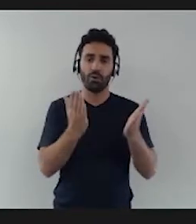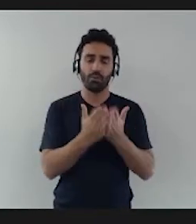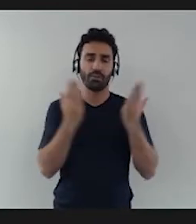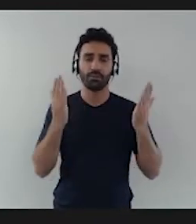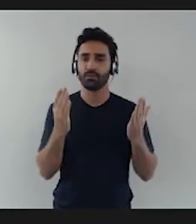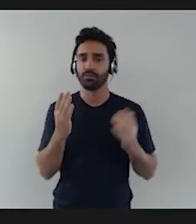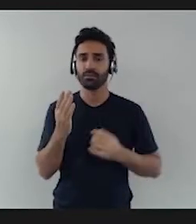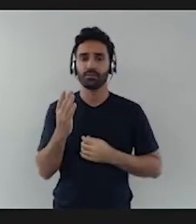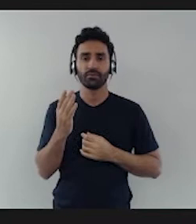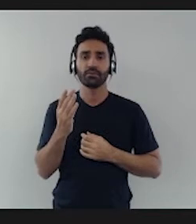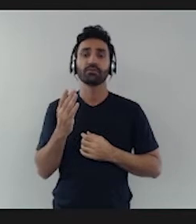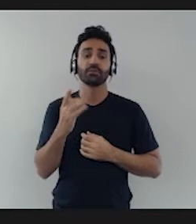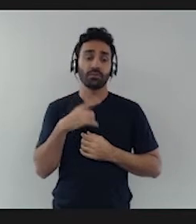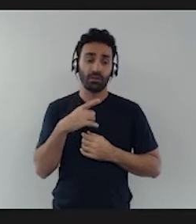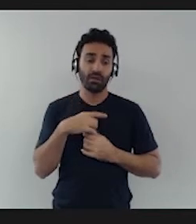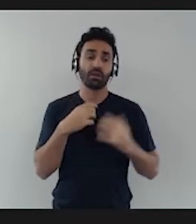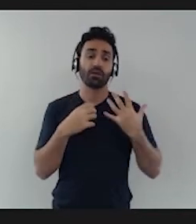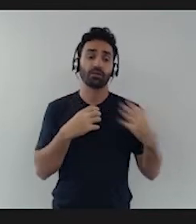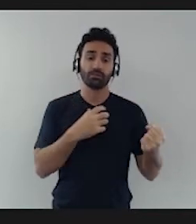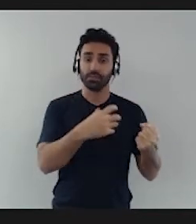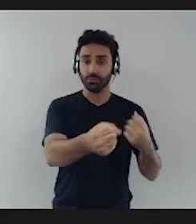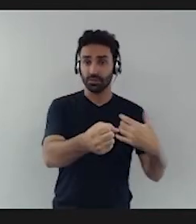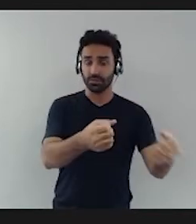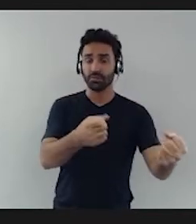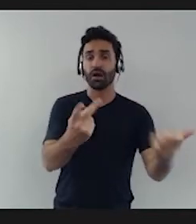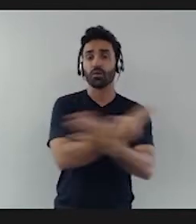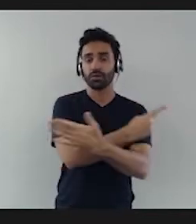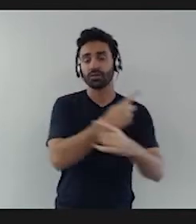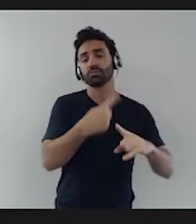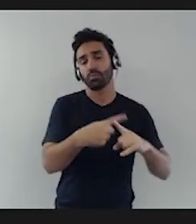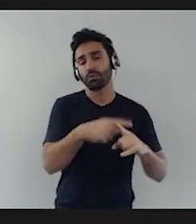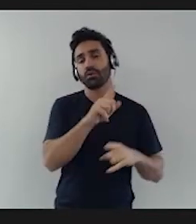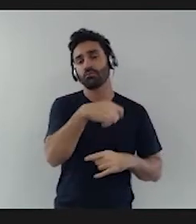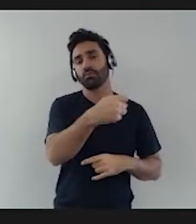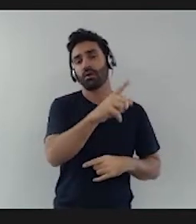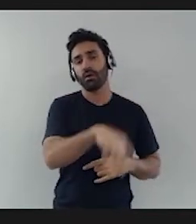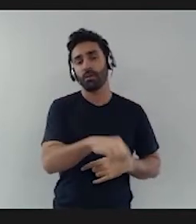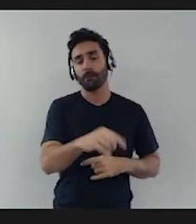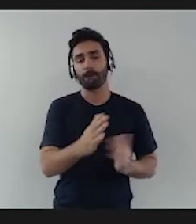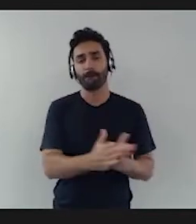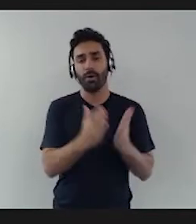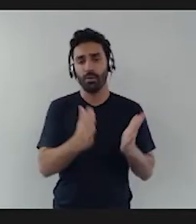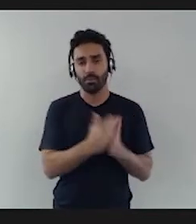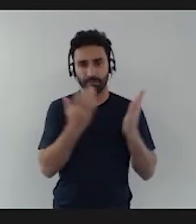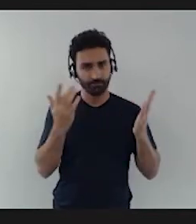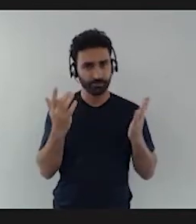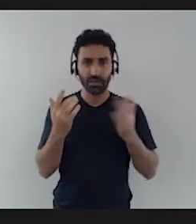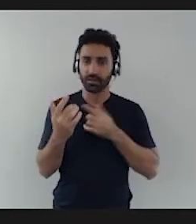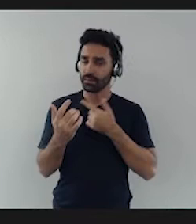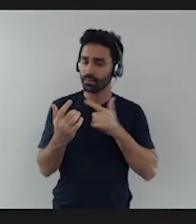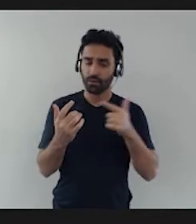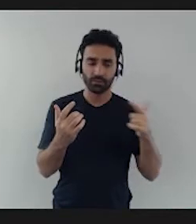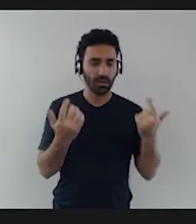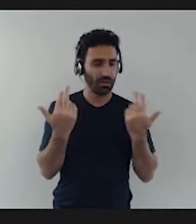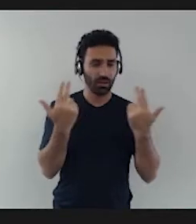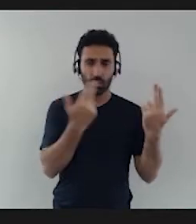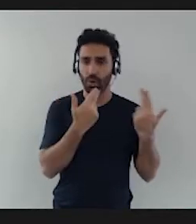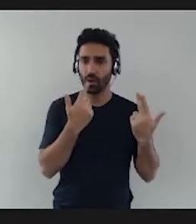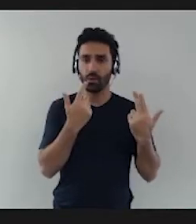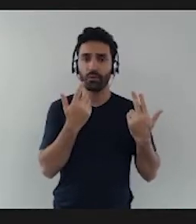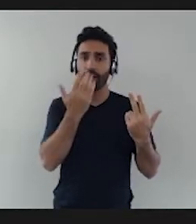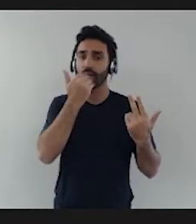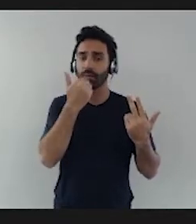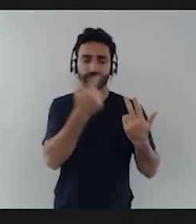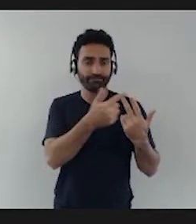são atingidas porque elas são pobres. Elas estão expostas. Elas não têm as mesmas condições de